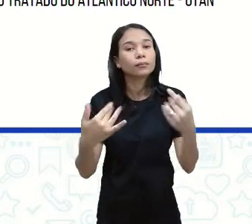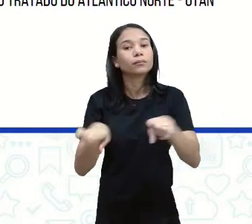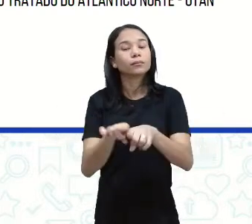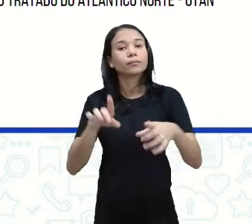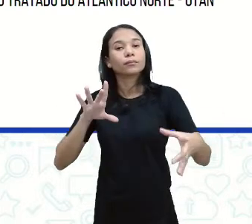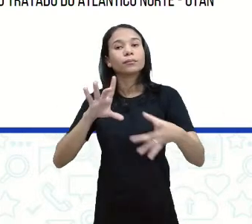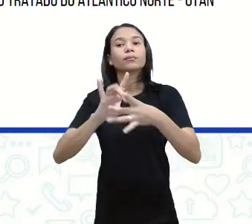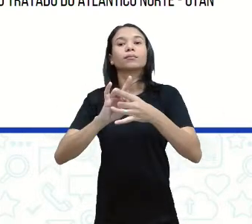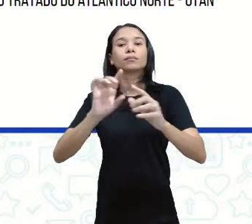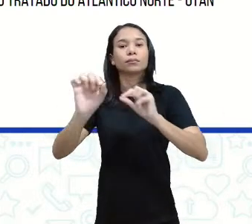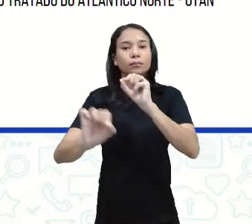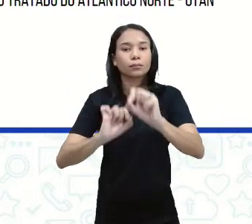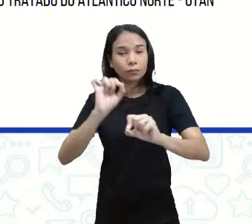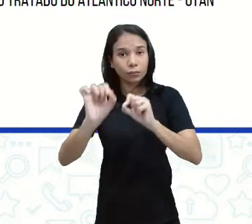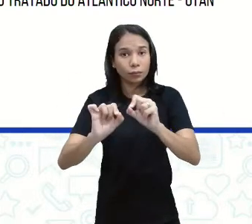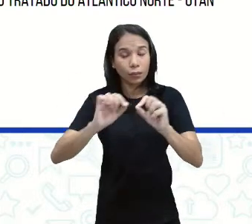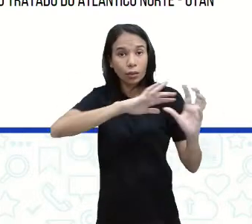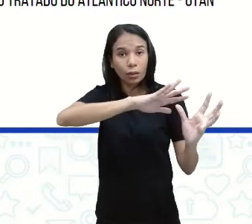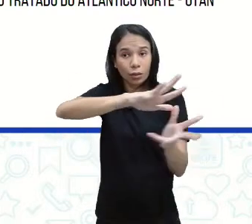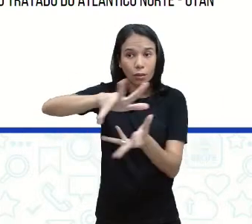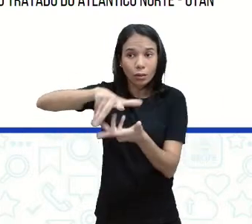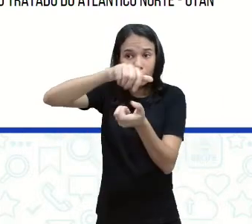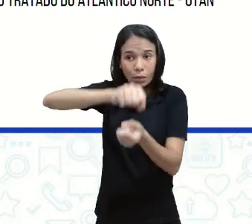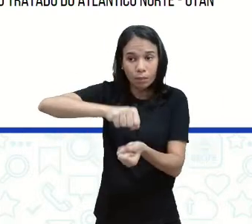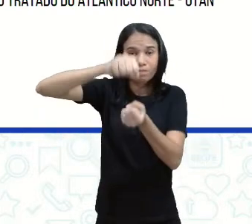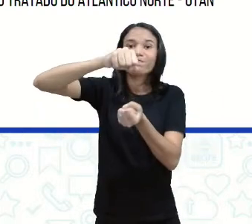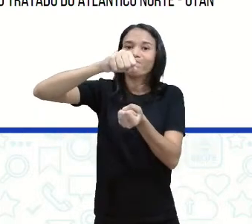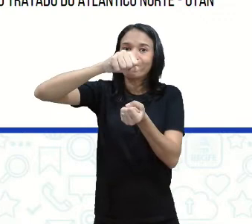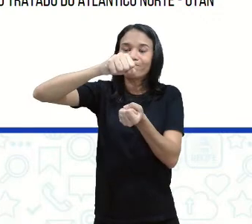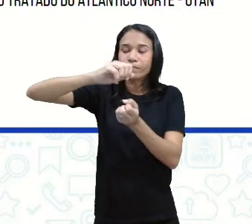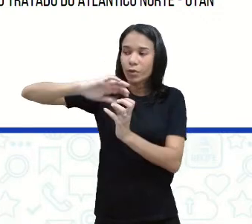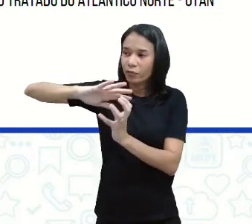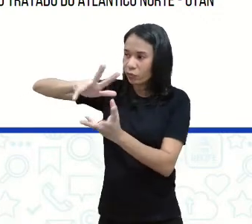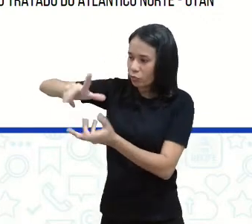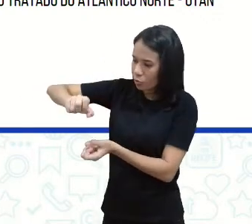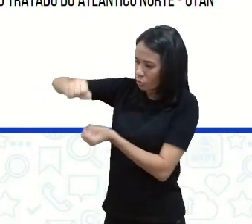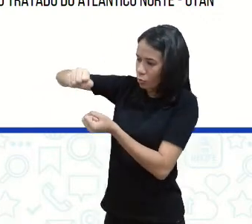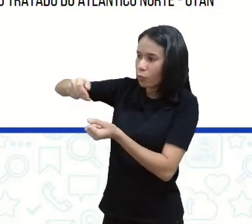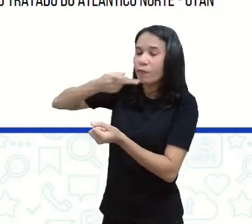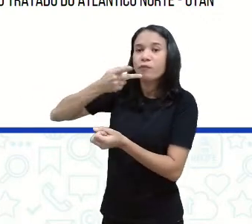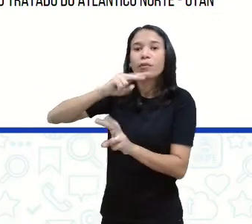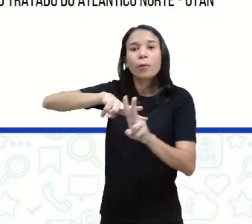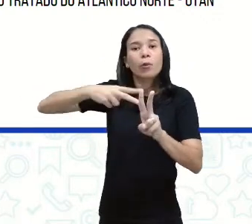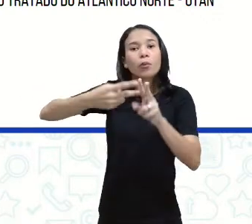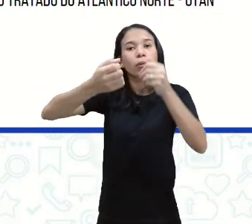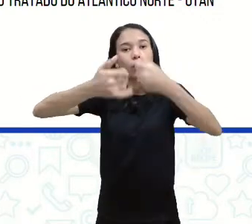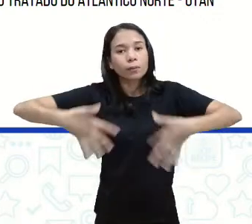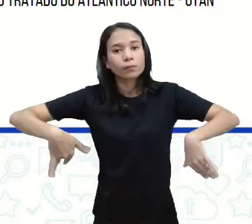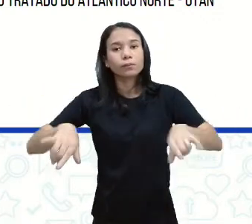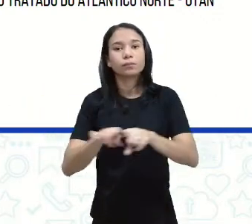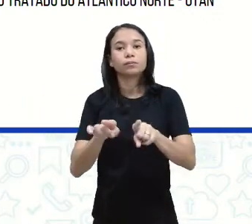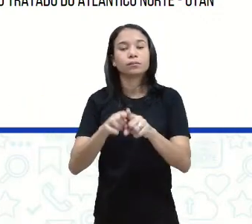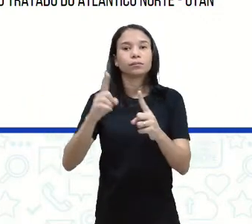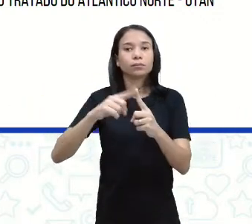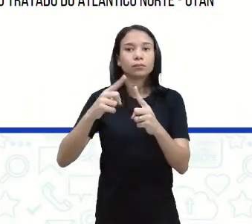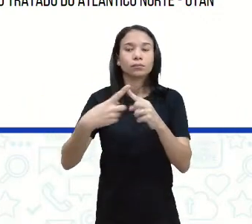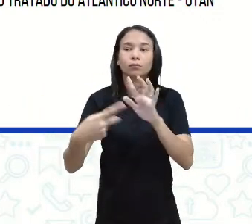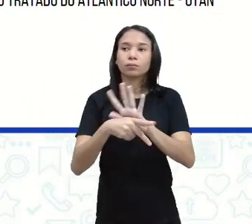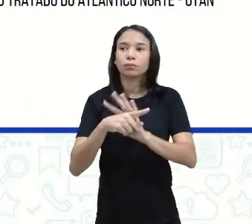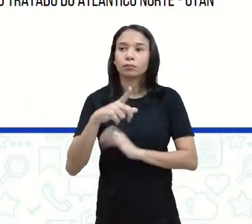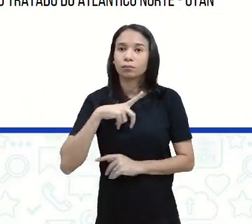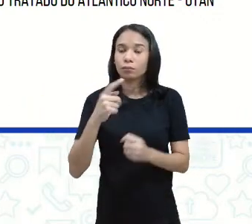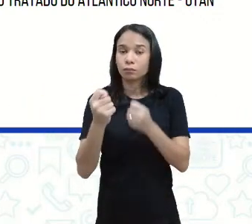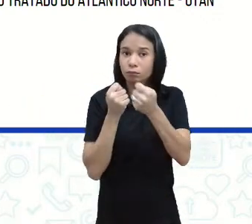tratar de sustentabilidade. Então, quando a gente fala de recurso natural, a gente fala de exploração, a gente fala